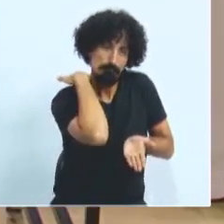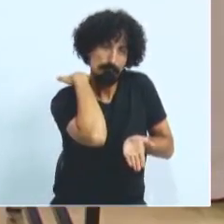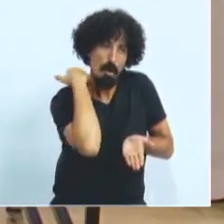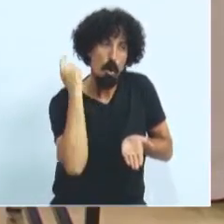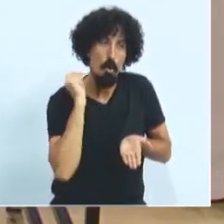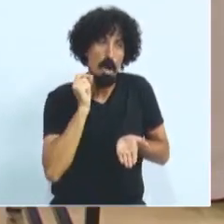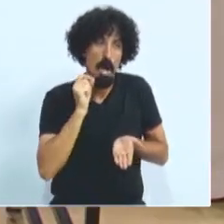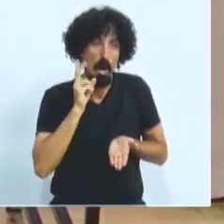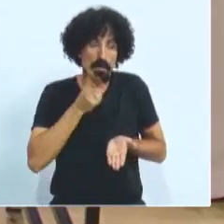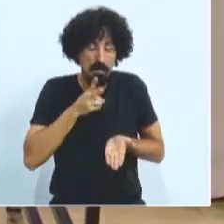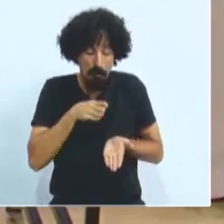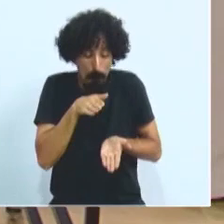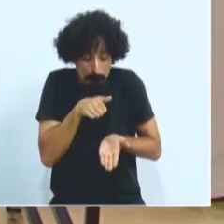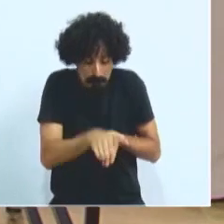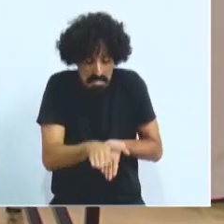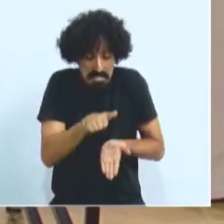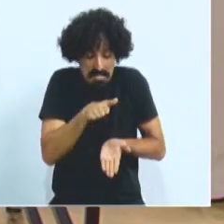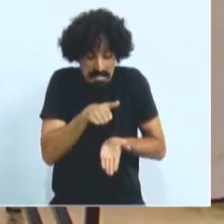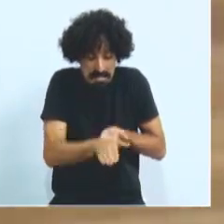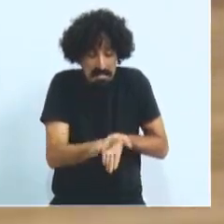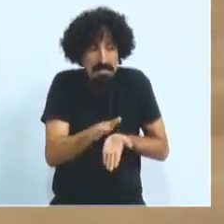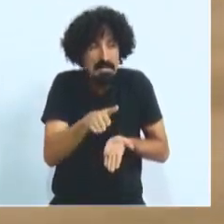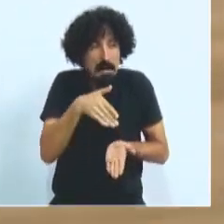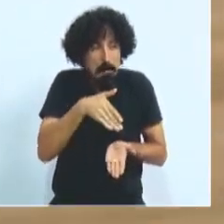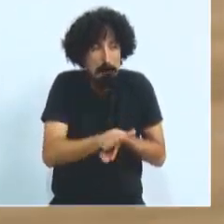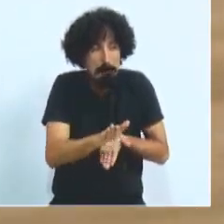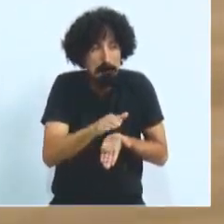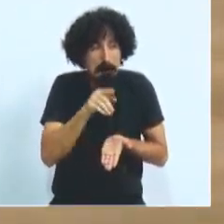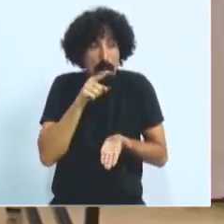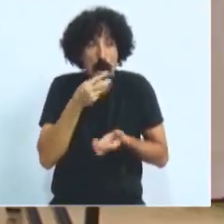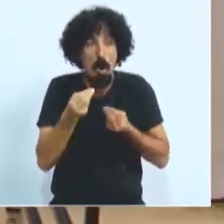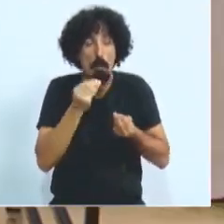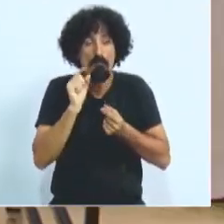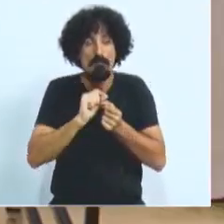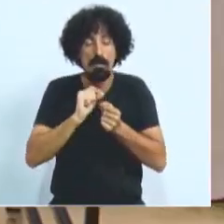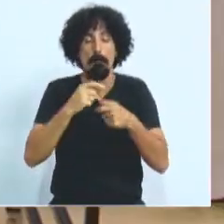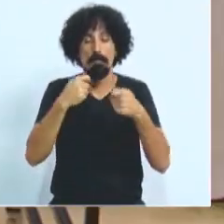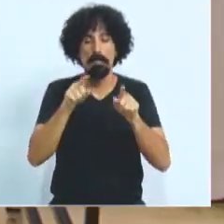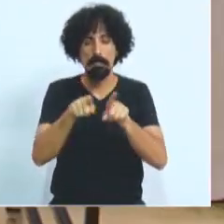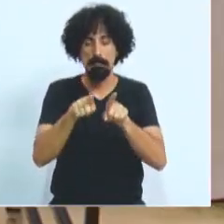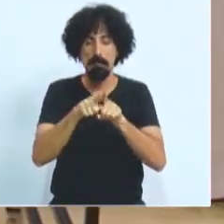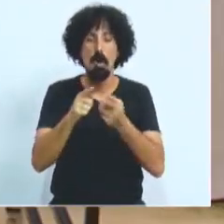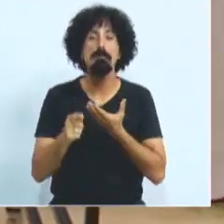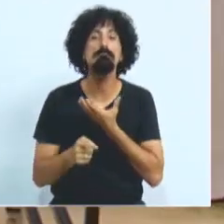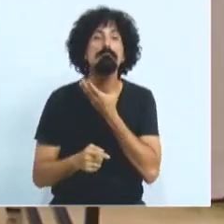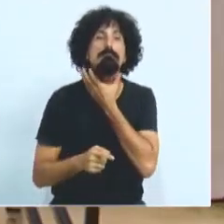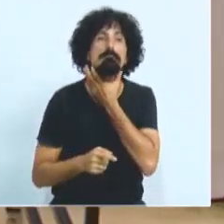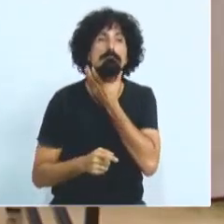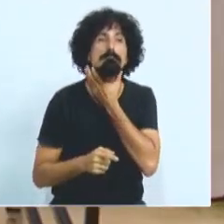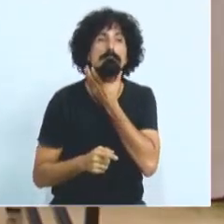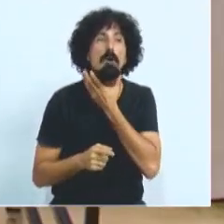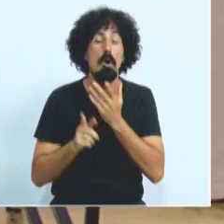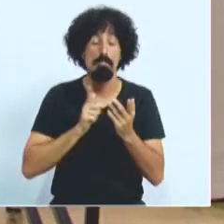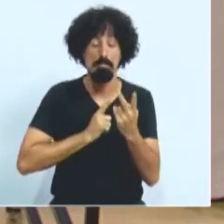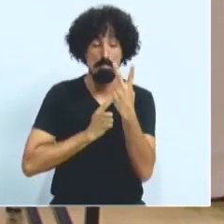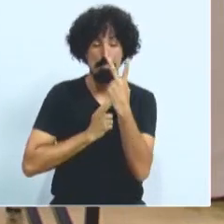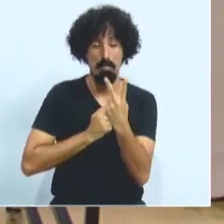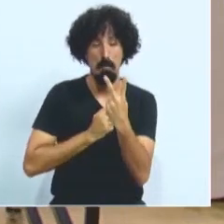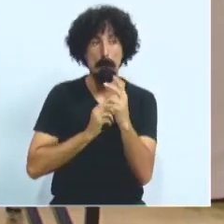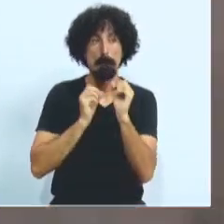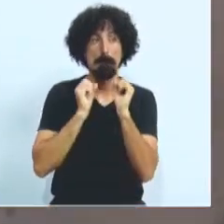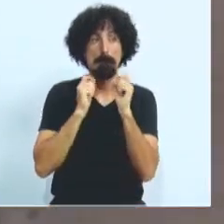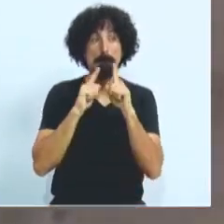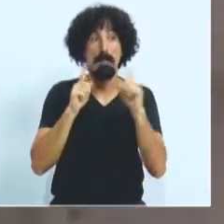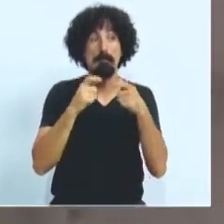para baixo e para frente. A Naira vai demonstrar o modo de segurar ali o pescocinho também é diferente, né? Tem duas formas de segurar. Você tem que segurar de